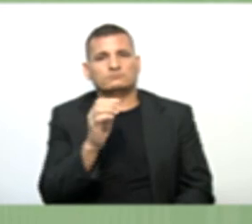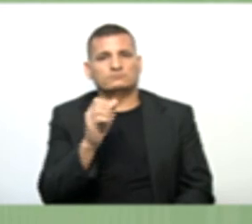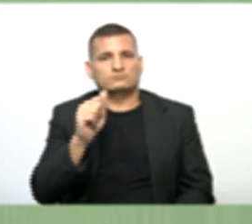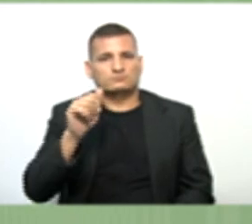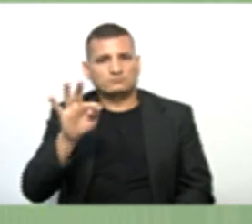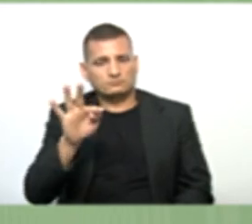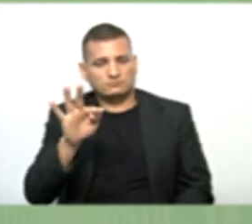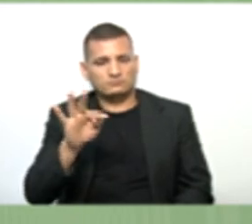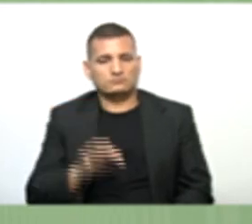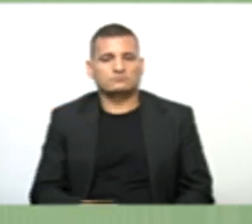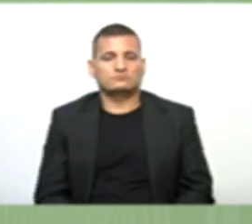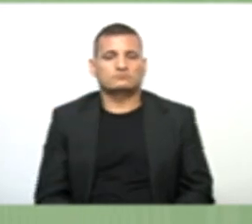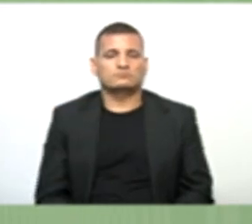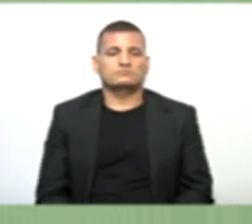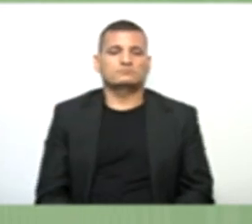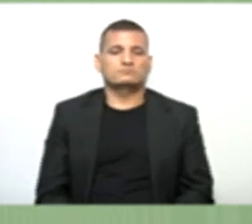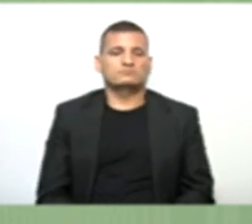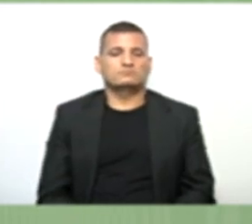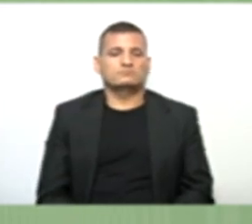input,